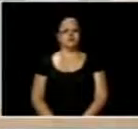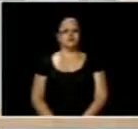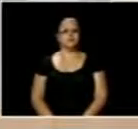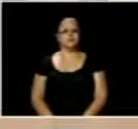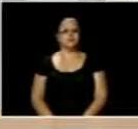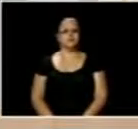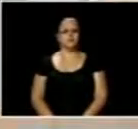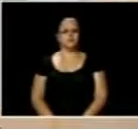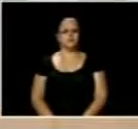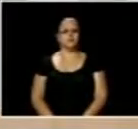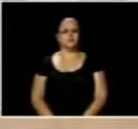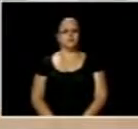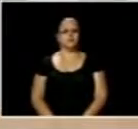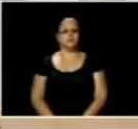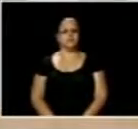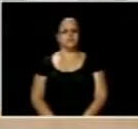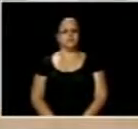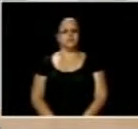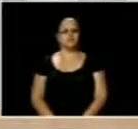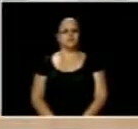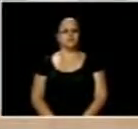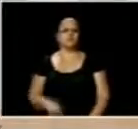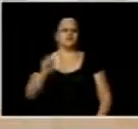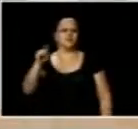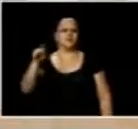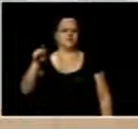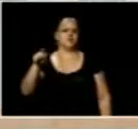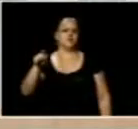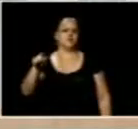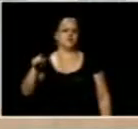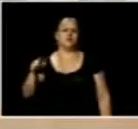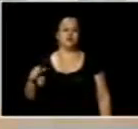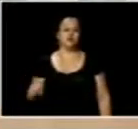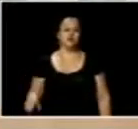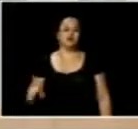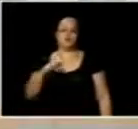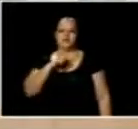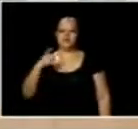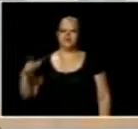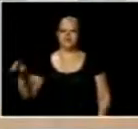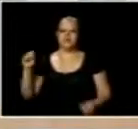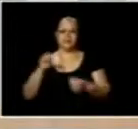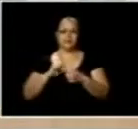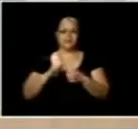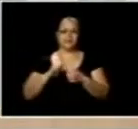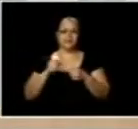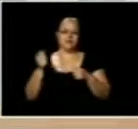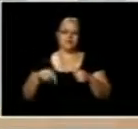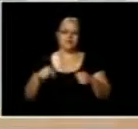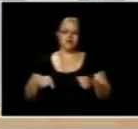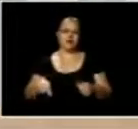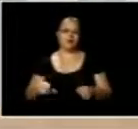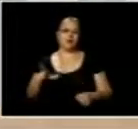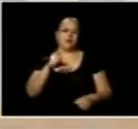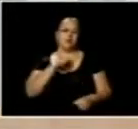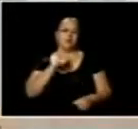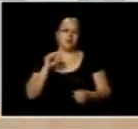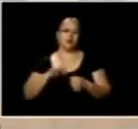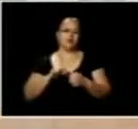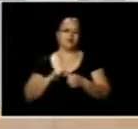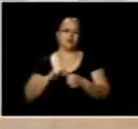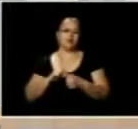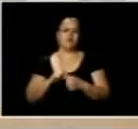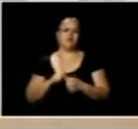é do executivo e ele não está fazendo, o legislativo nós vamos ter que fazer alguma coisa. E digo, é